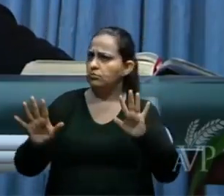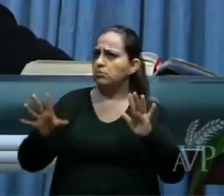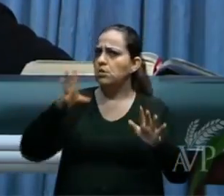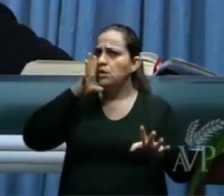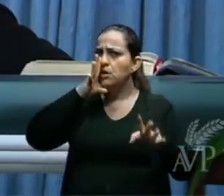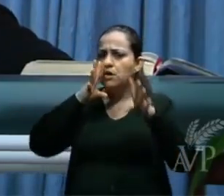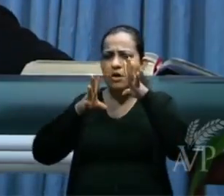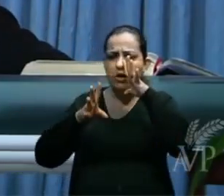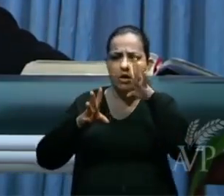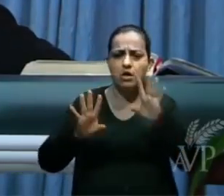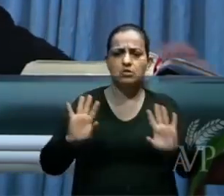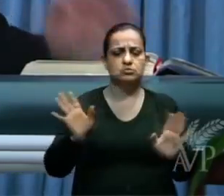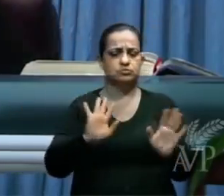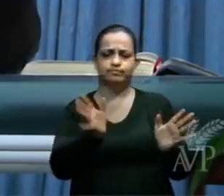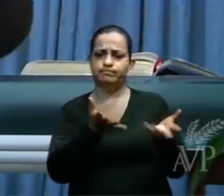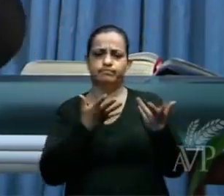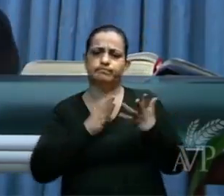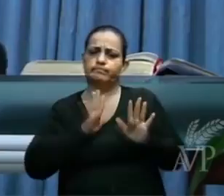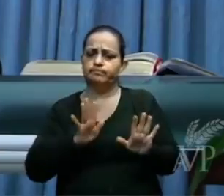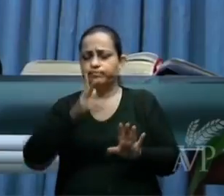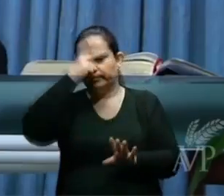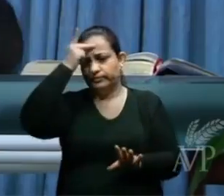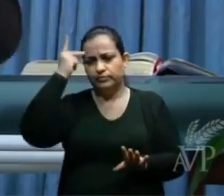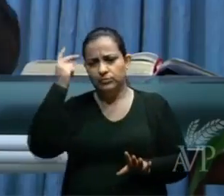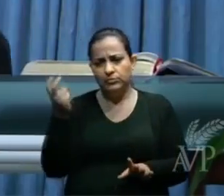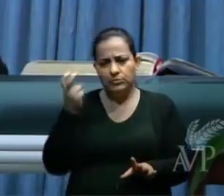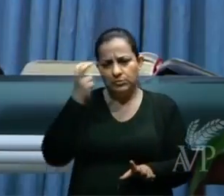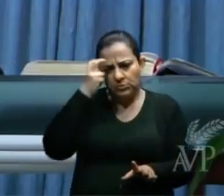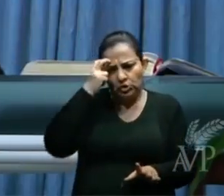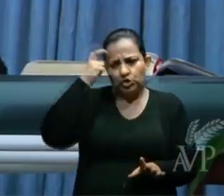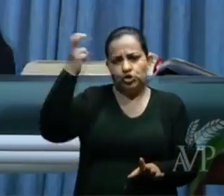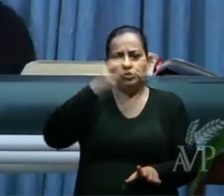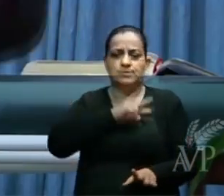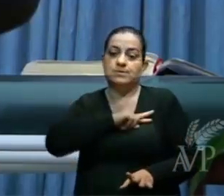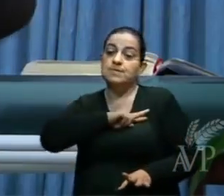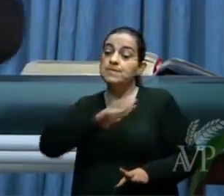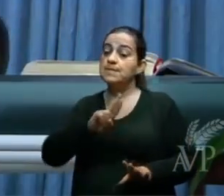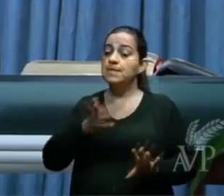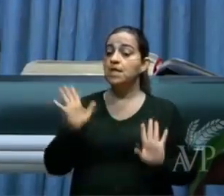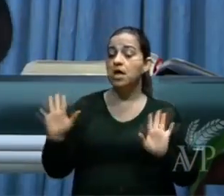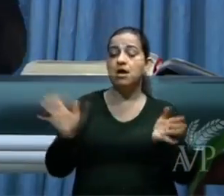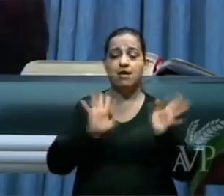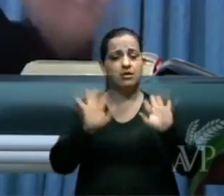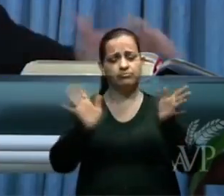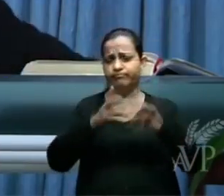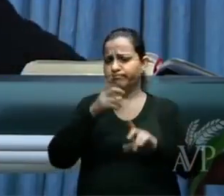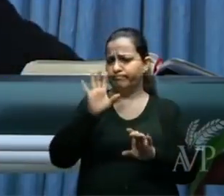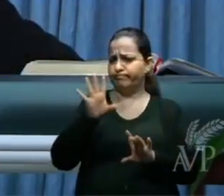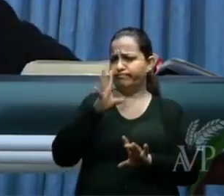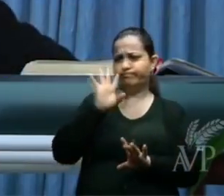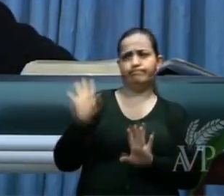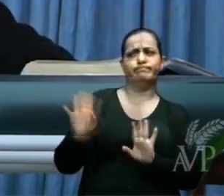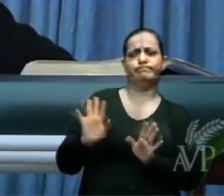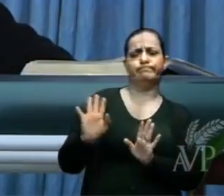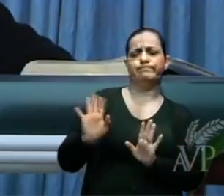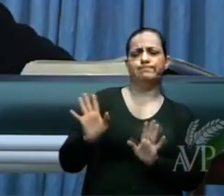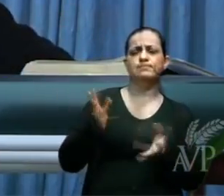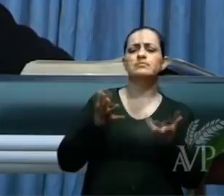torcer os fariseus os intelectuais os religiosos torcer o nariz